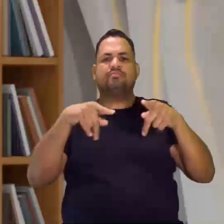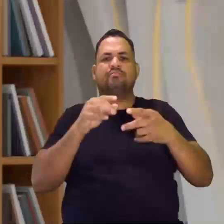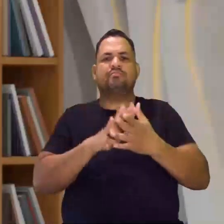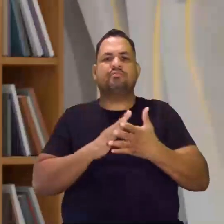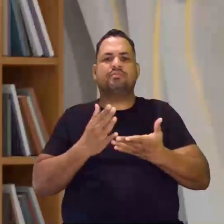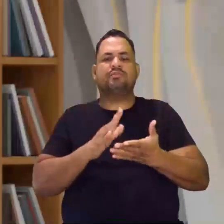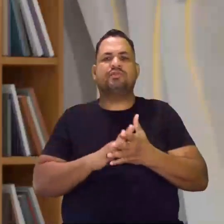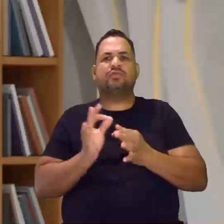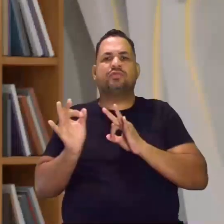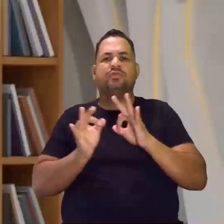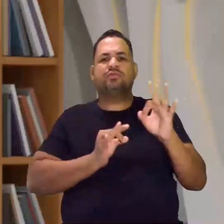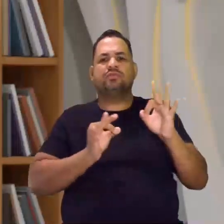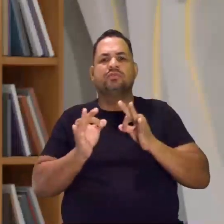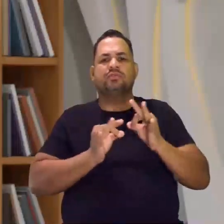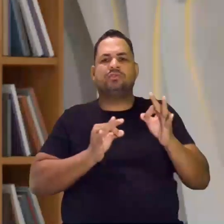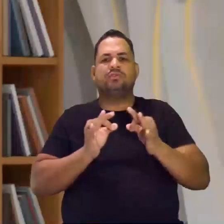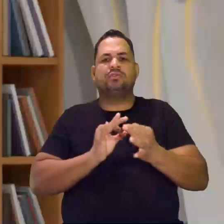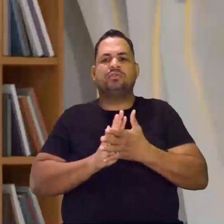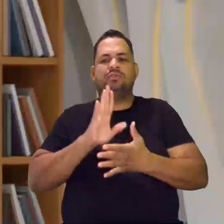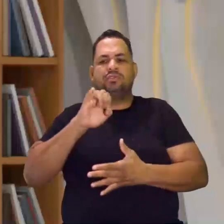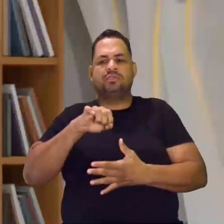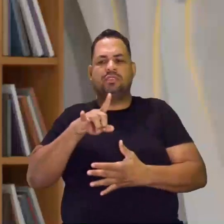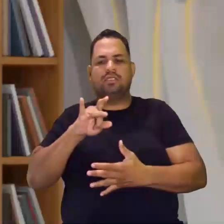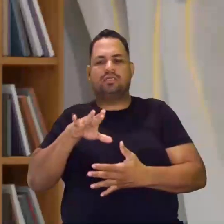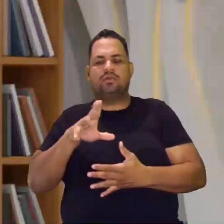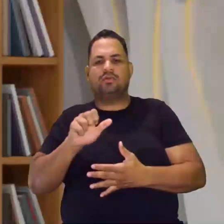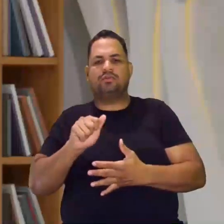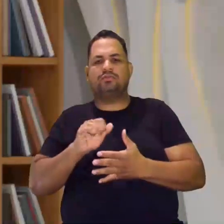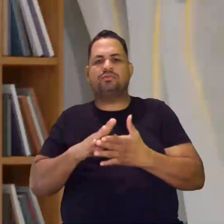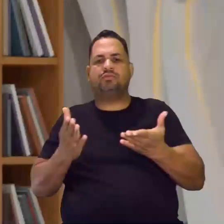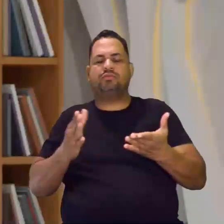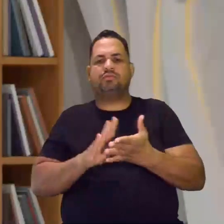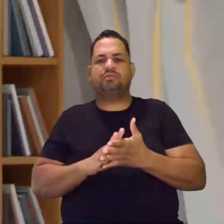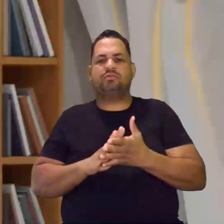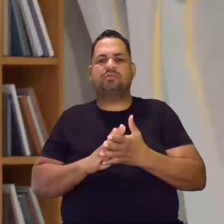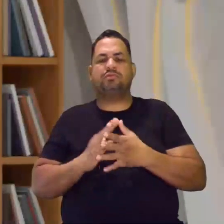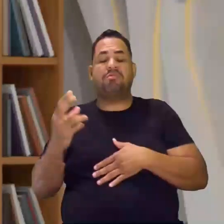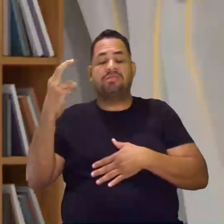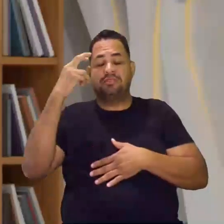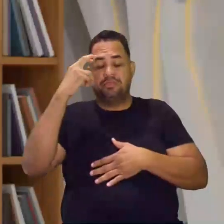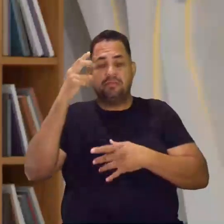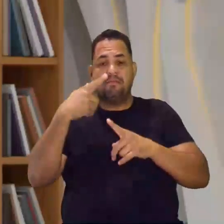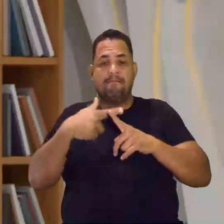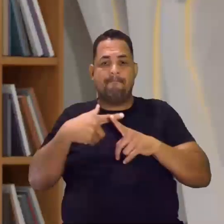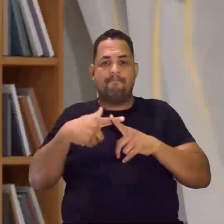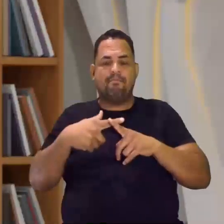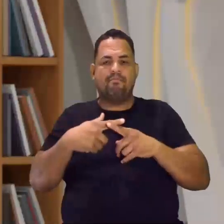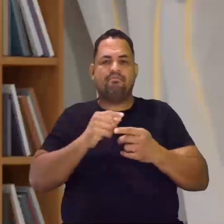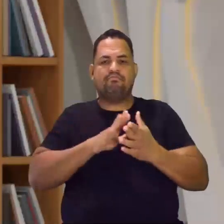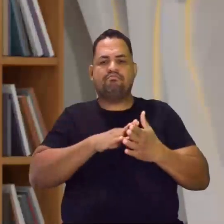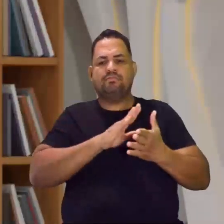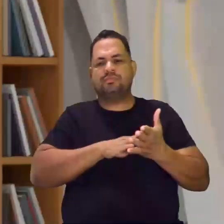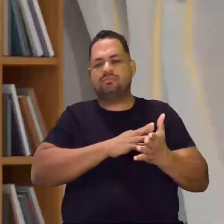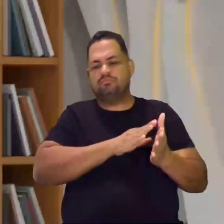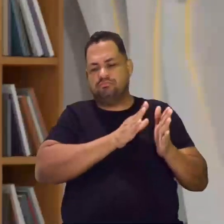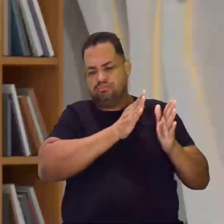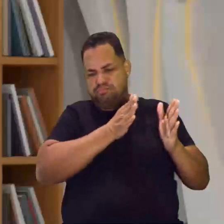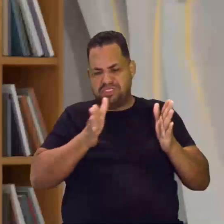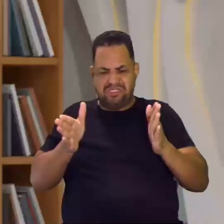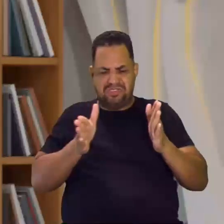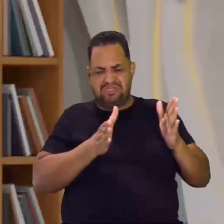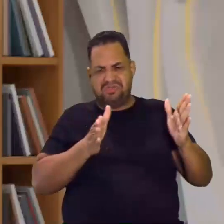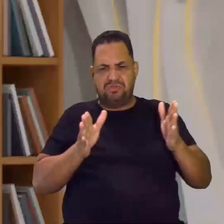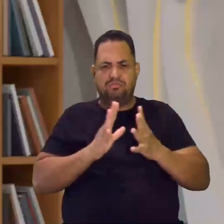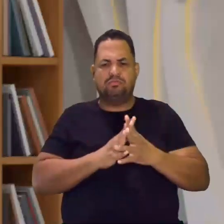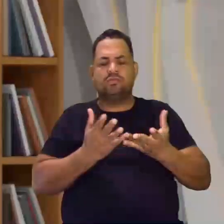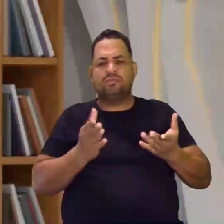que foram criados vários estereótipos sobre esses povos, sobre essas culturas. Por quê? Porque por muitos séculos foi difundida